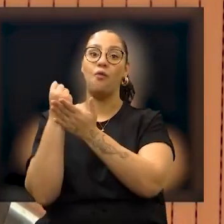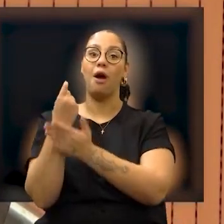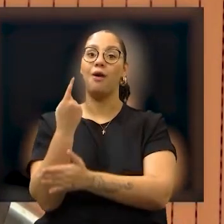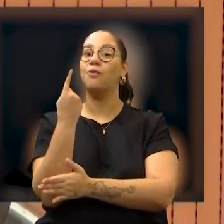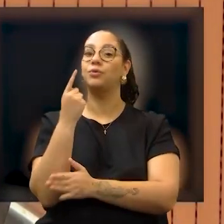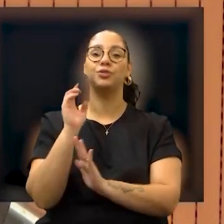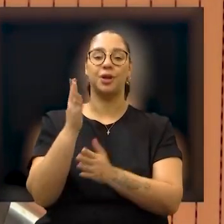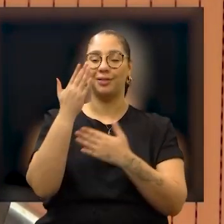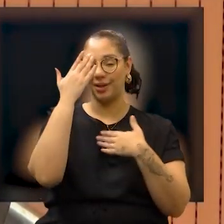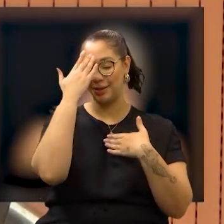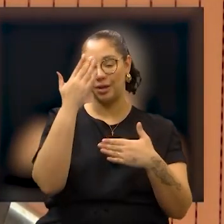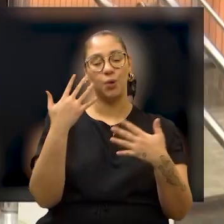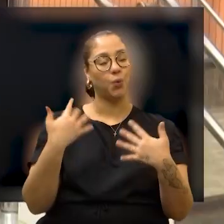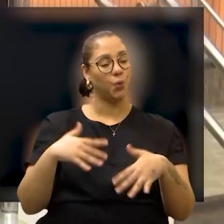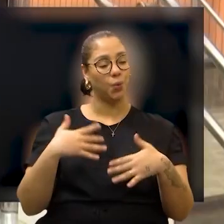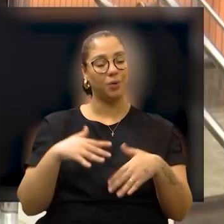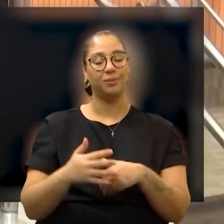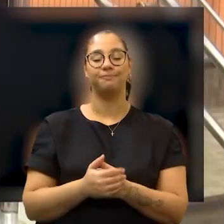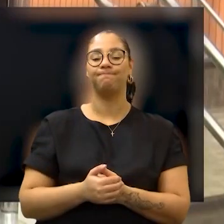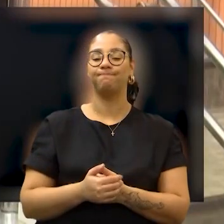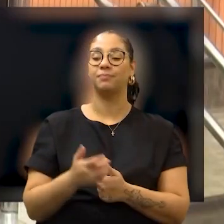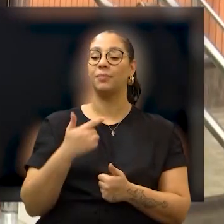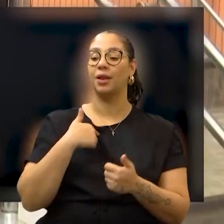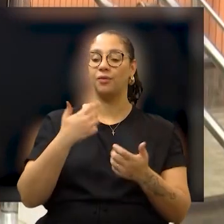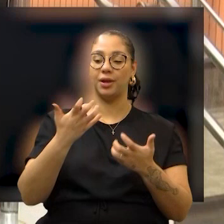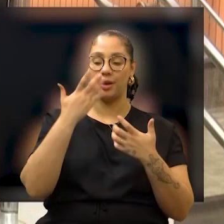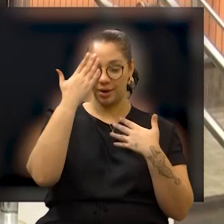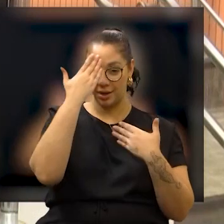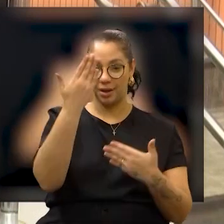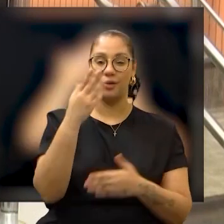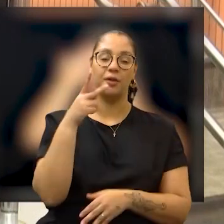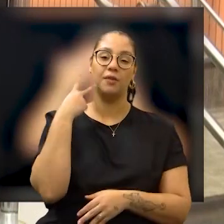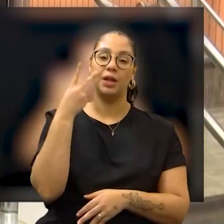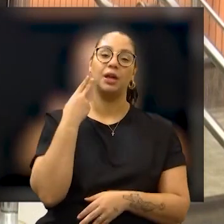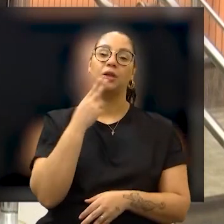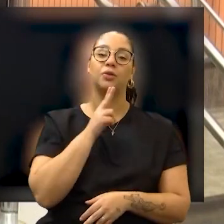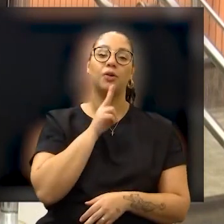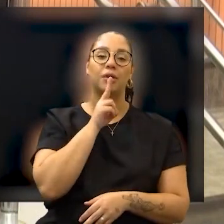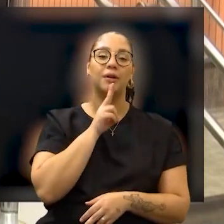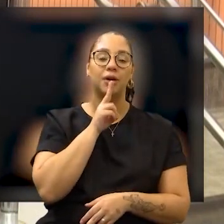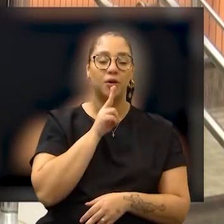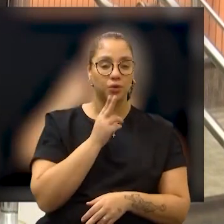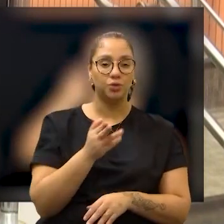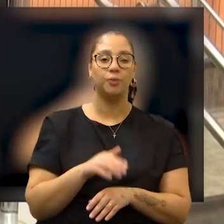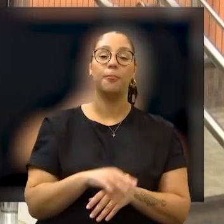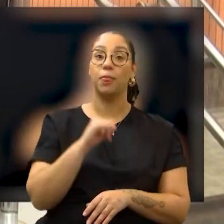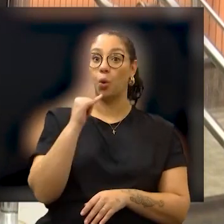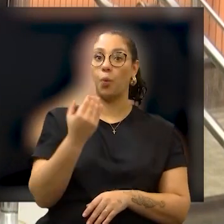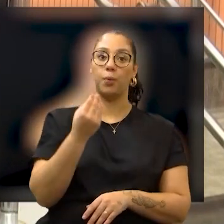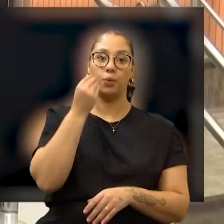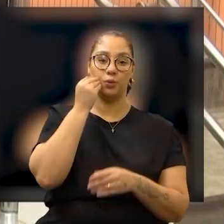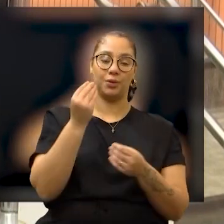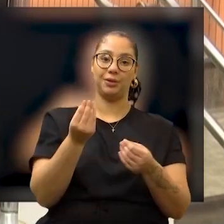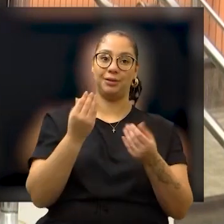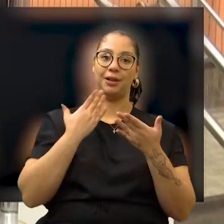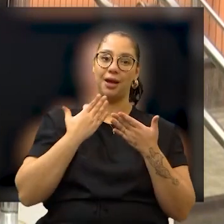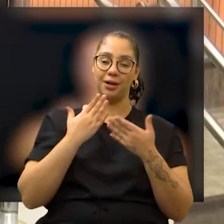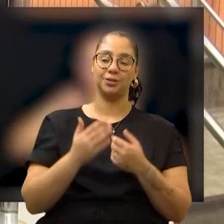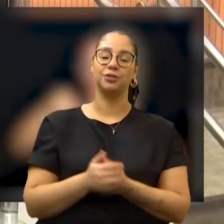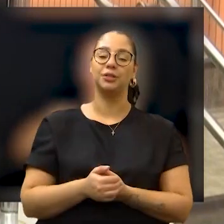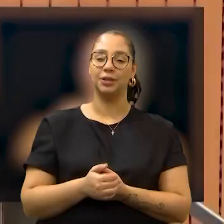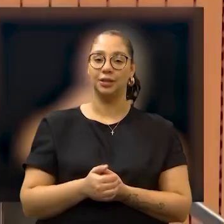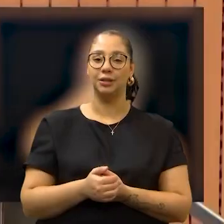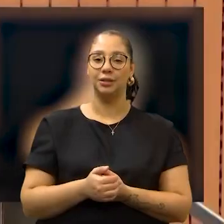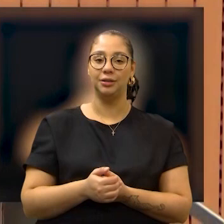isso já é uma gratidão muito grande. Eu queria agradecer ao vereador Nelson pela